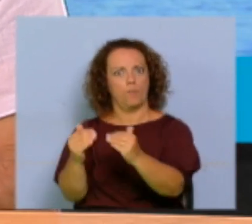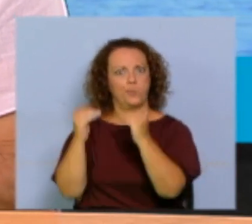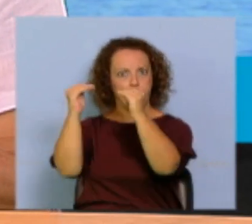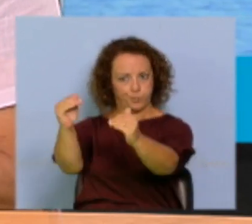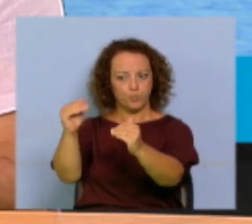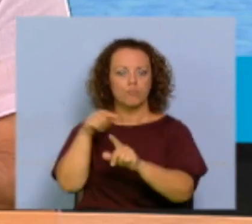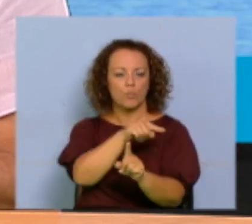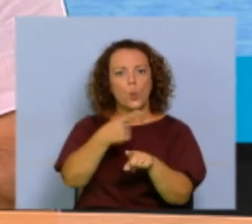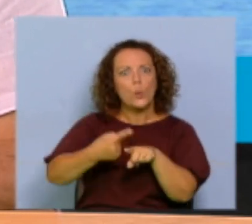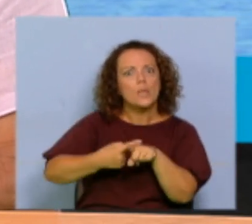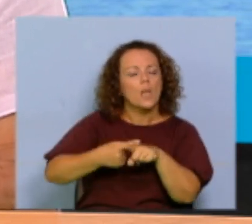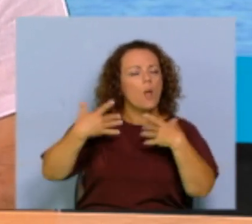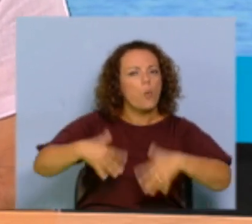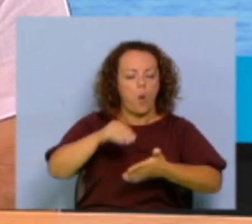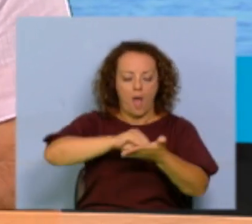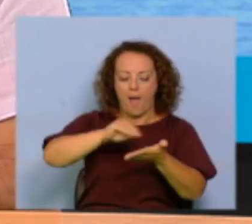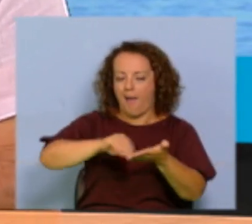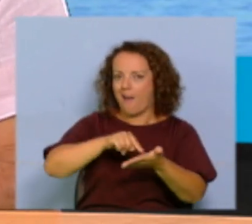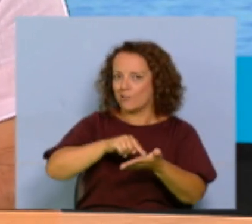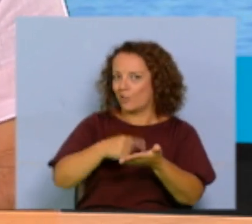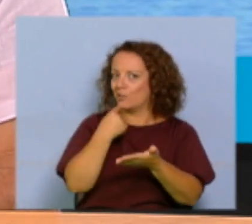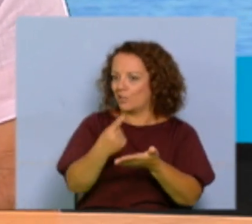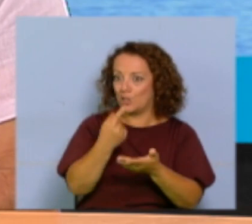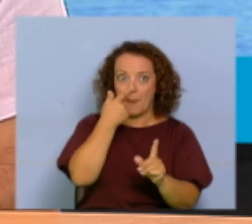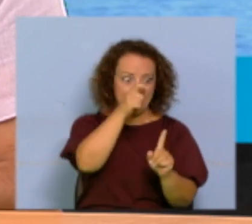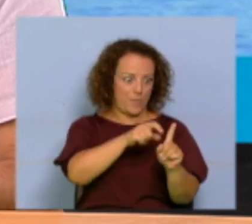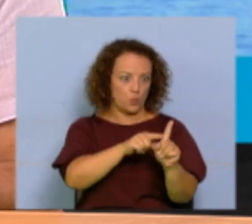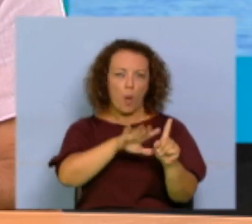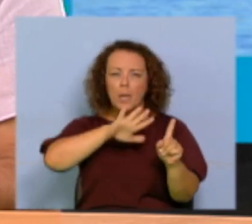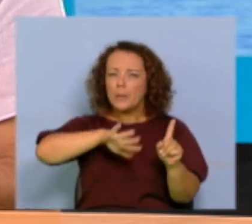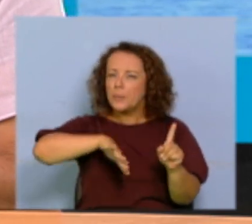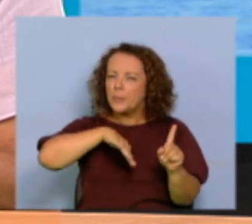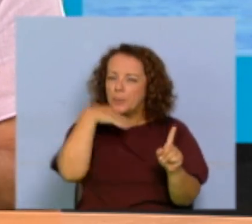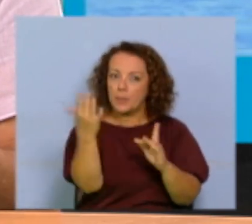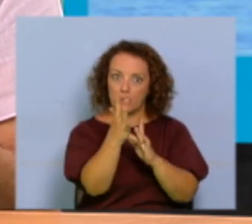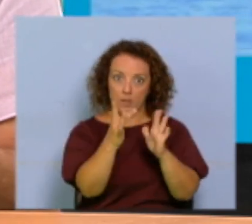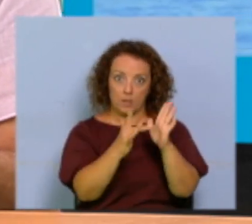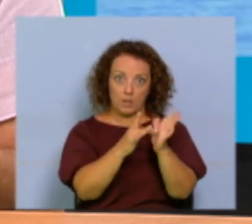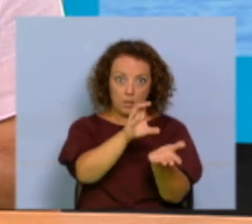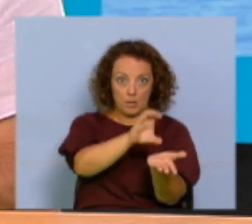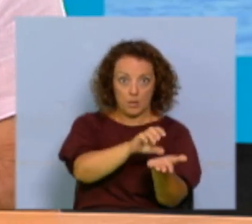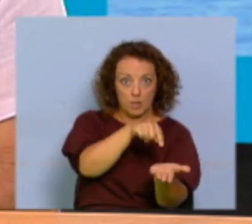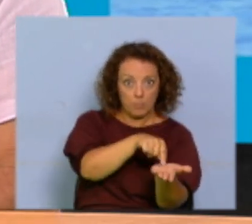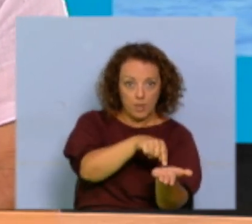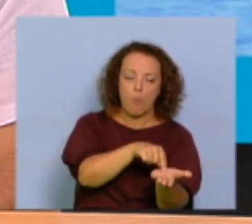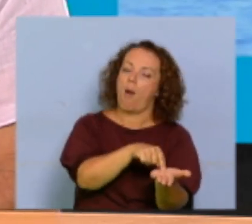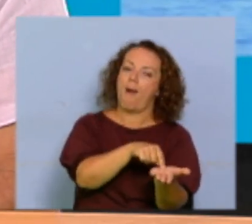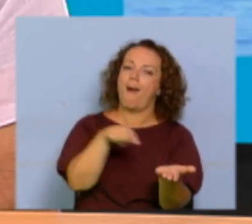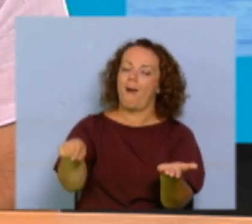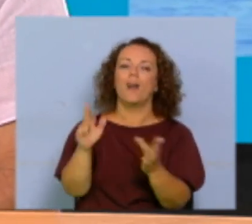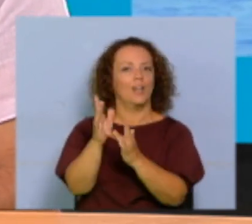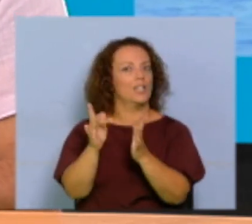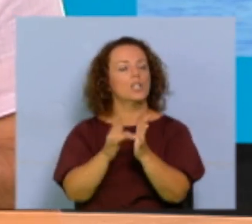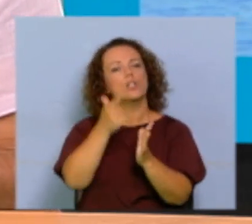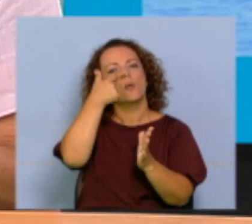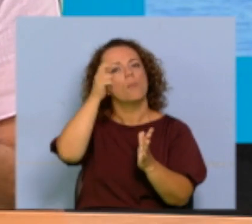interessantíssimo só para provar, como bom perito em Bíblia, que Cristo é uma pessoa absolutamente periférica.